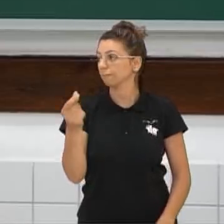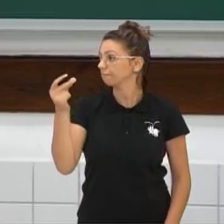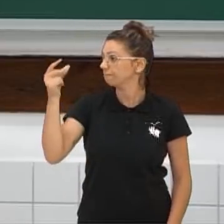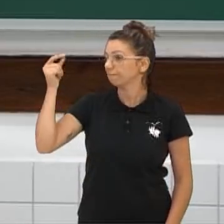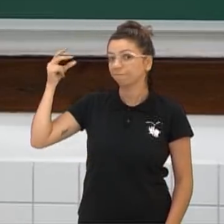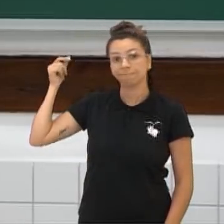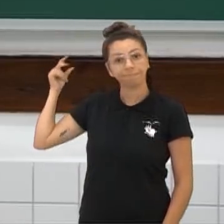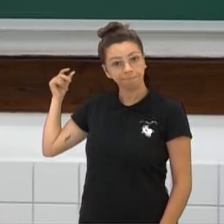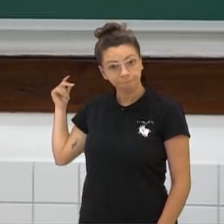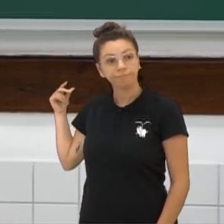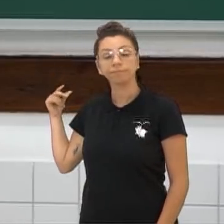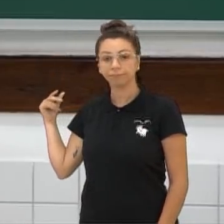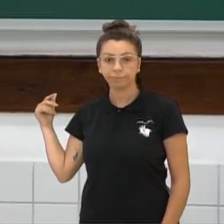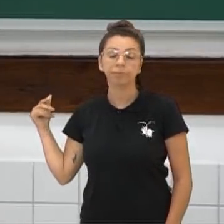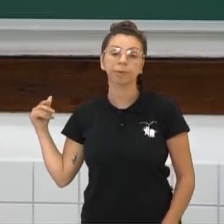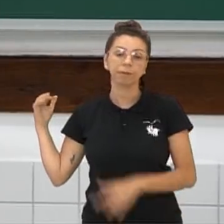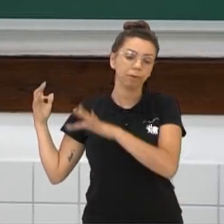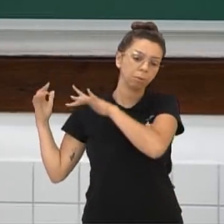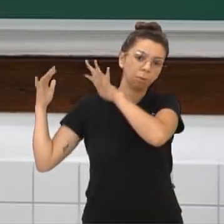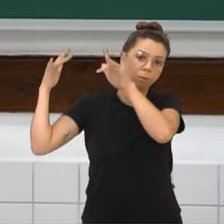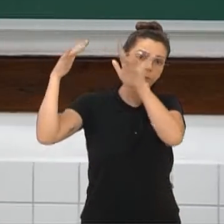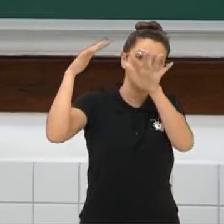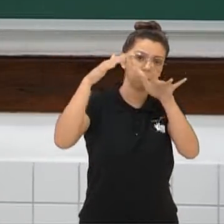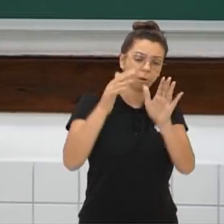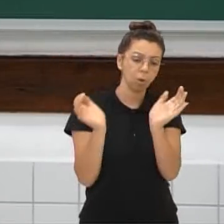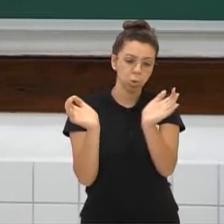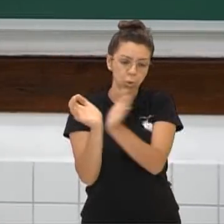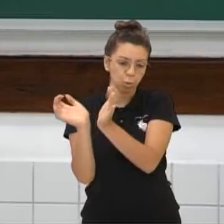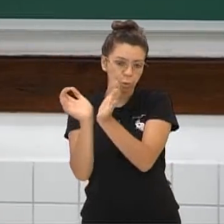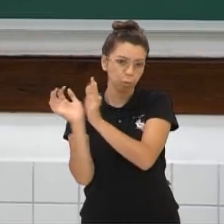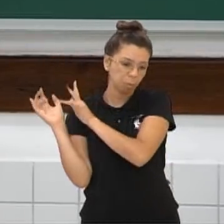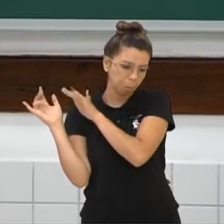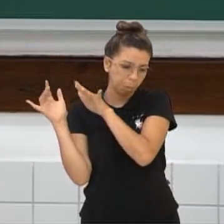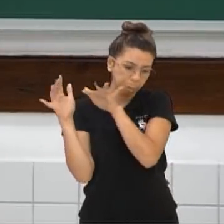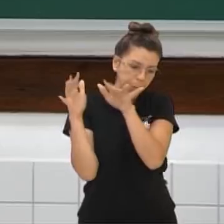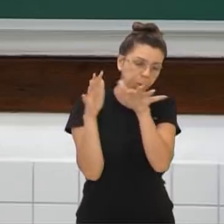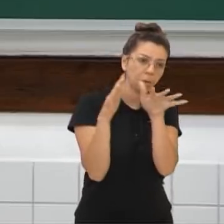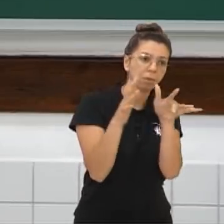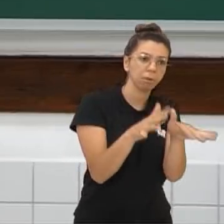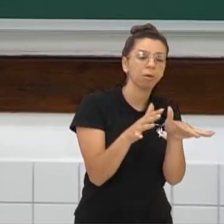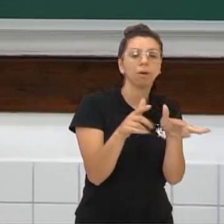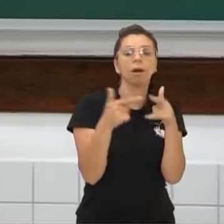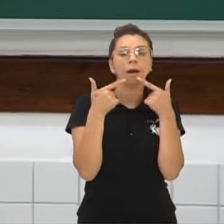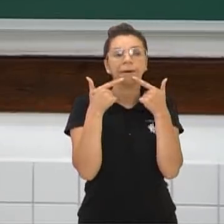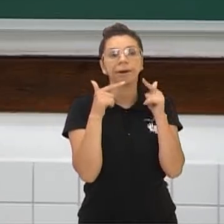tempo atrás. Houve essa invasão dessas três tribos que levaram, então, a língua lá